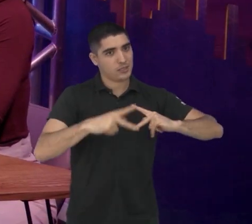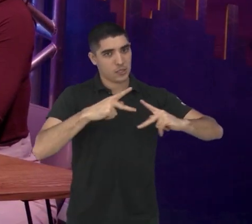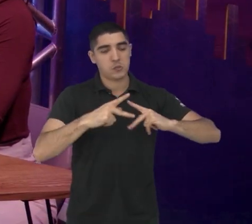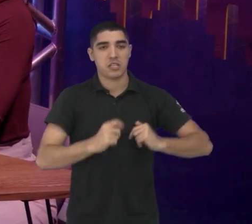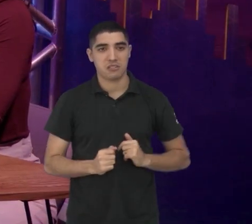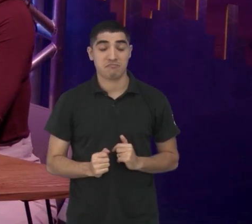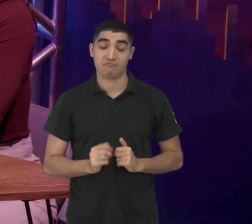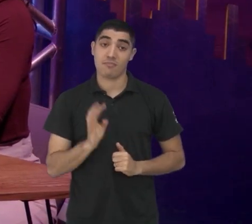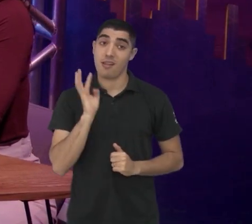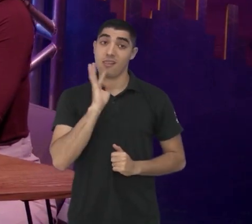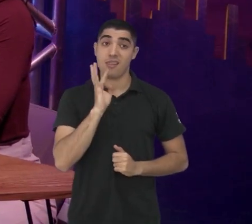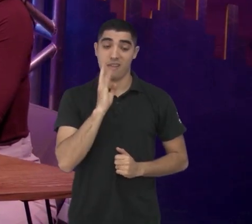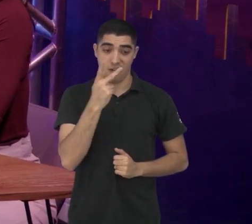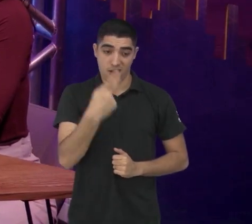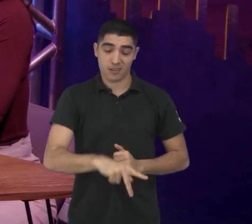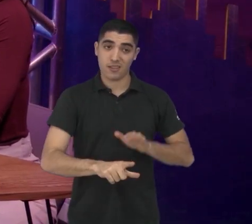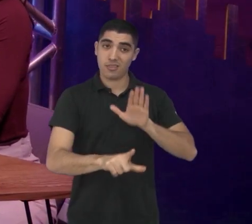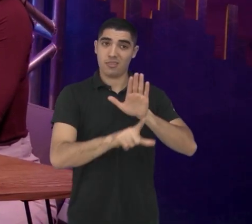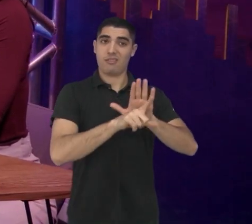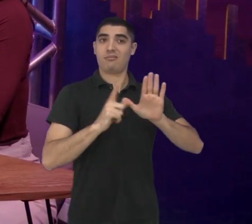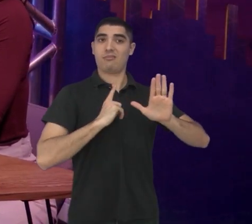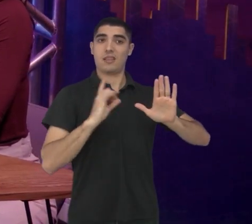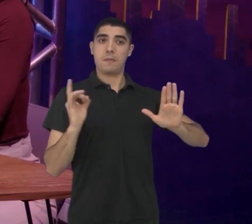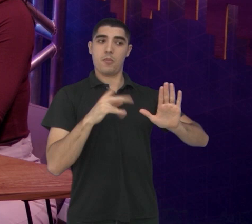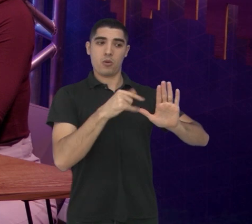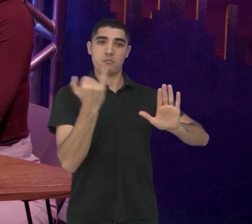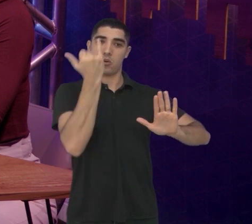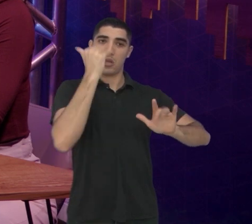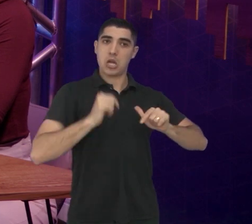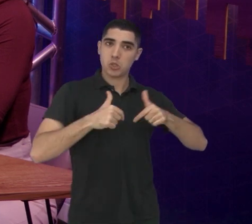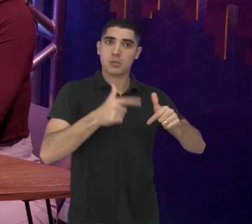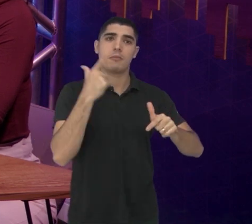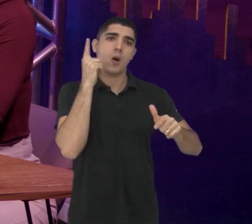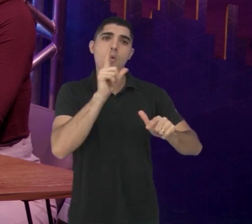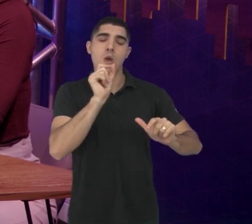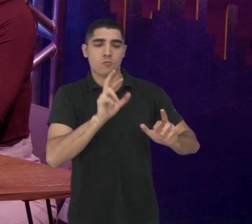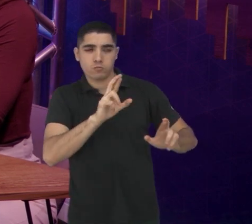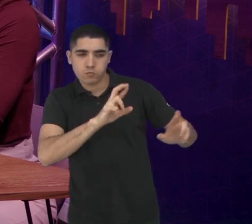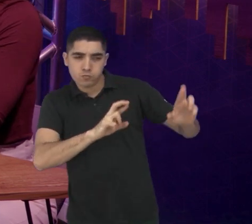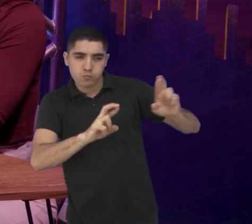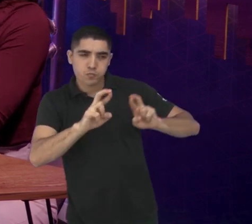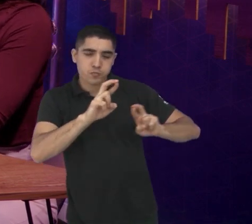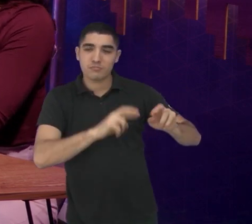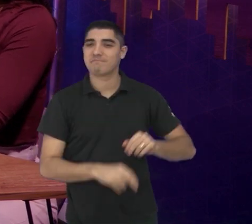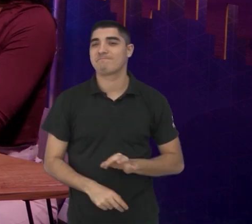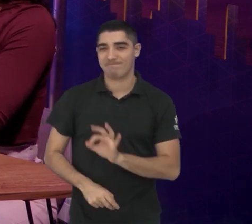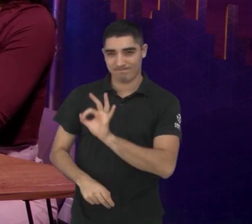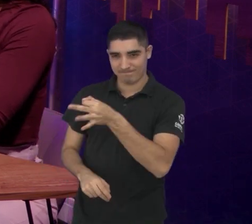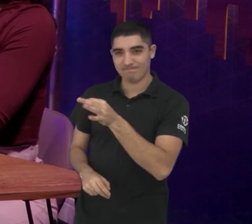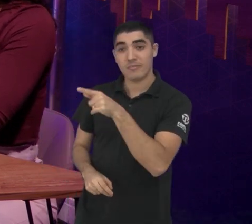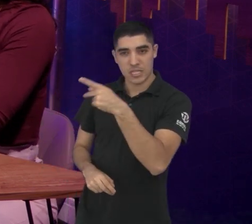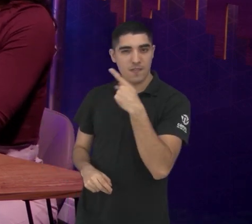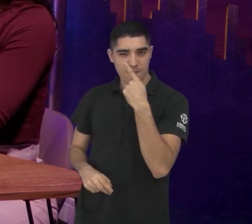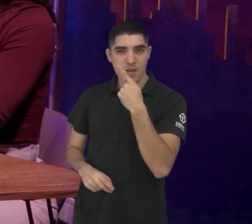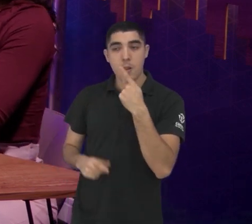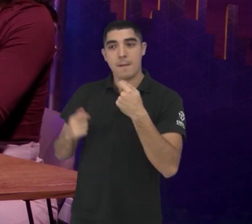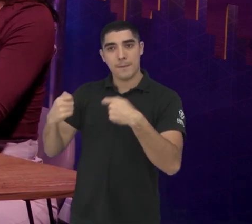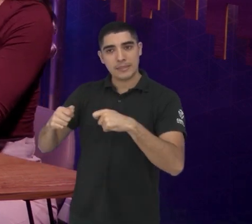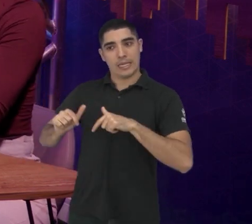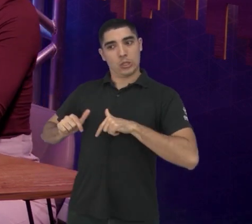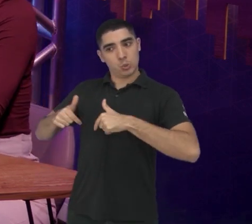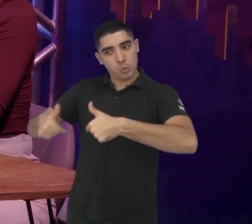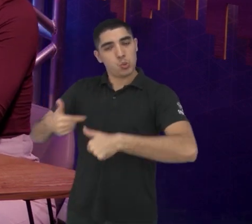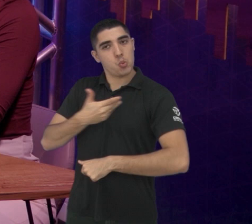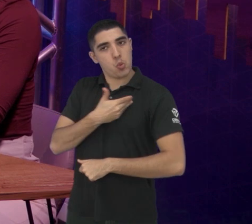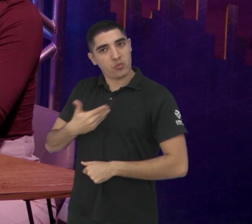dos Campos. Então é legal a gente saber que a gente tem esse suporte, então esse respaldo e monitoramento, né? Sim, você comentou, né, que a gente precisa